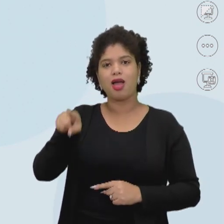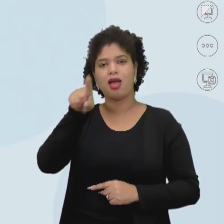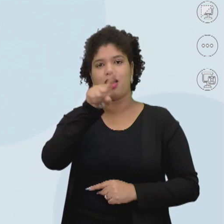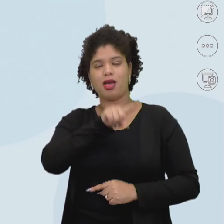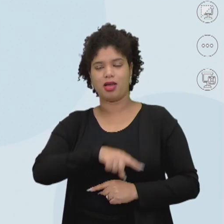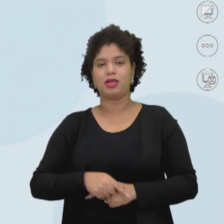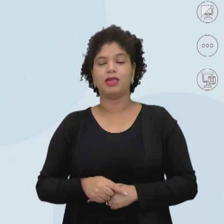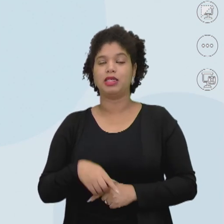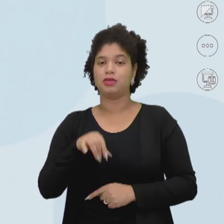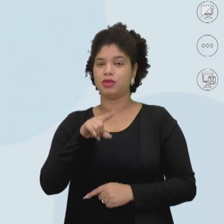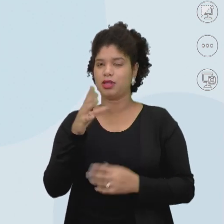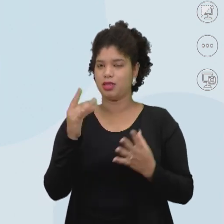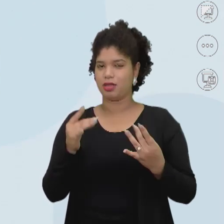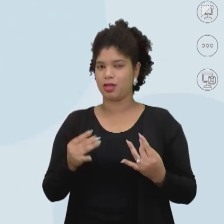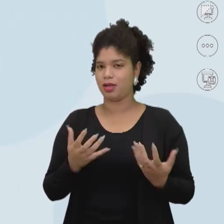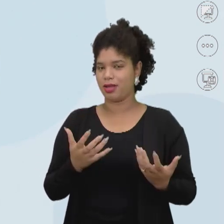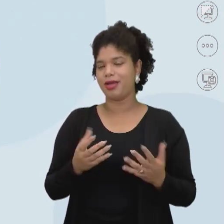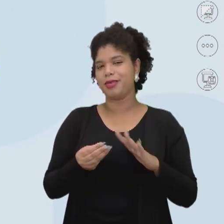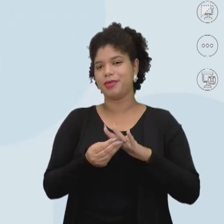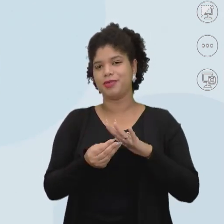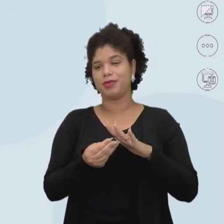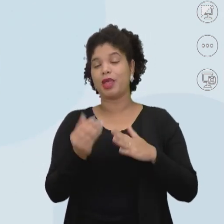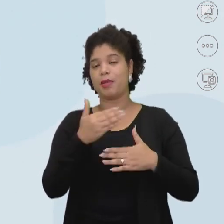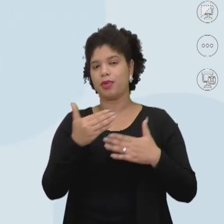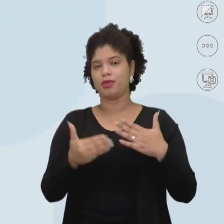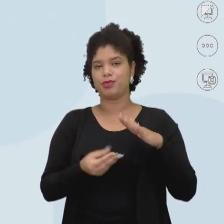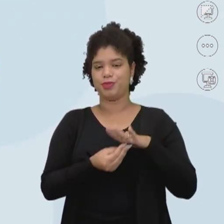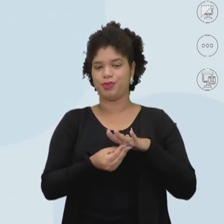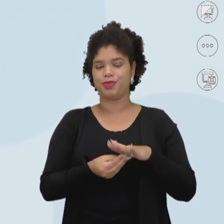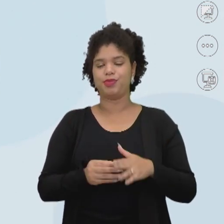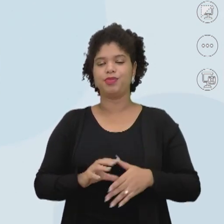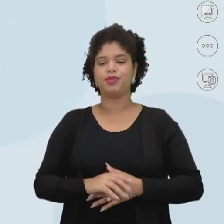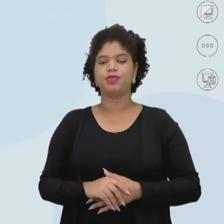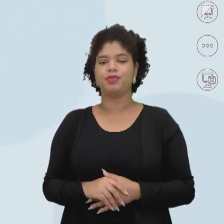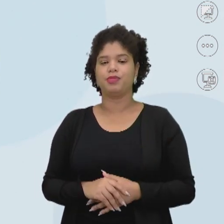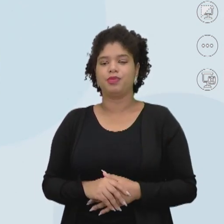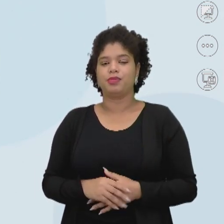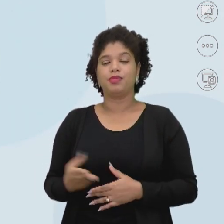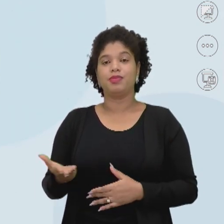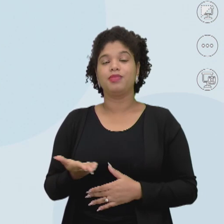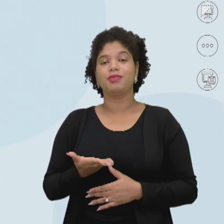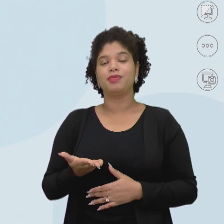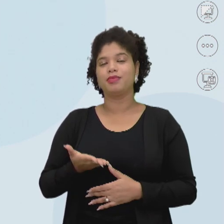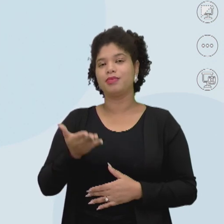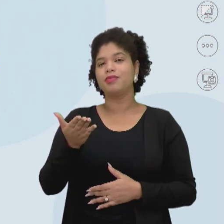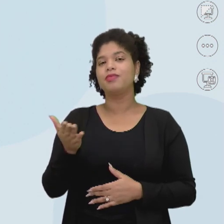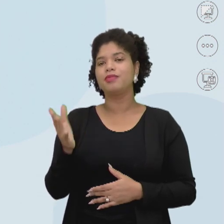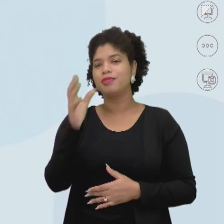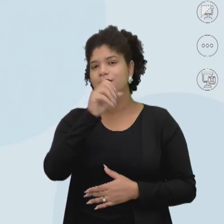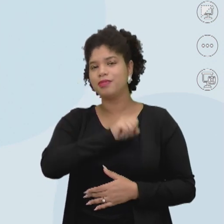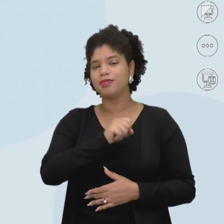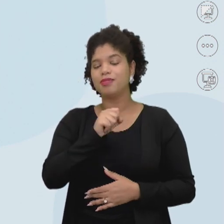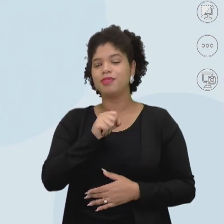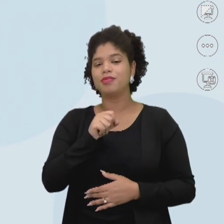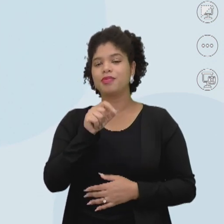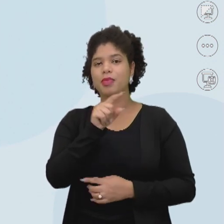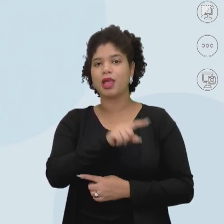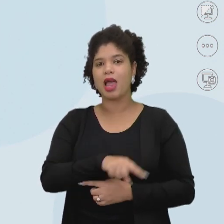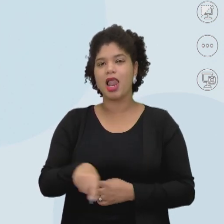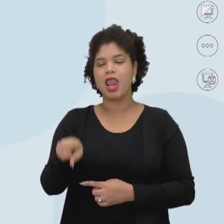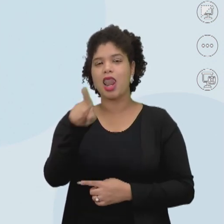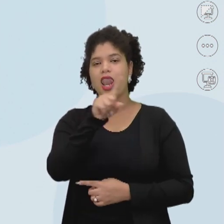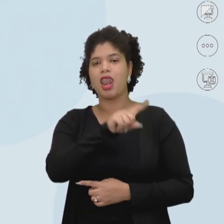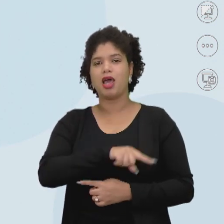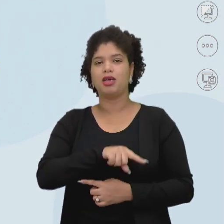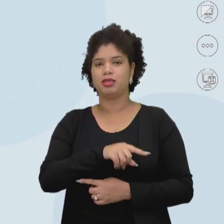procurar lá no PPT, tá bom? No repositório. Então vamos relembrar um pouquinho sobre círculo e circunferência. Queria que viesse antes da